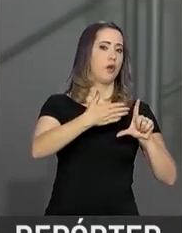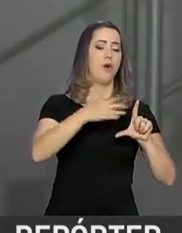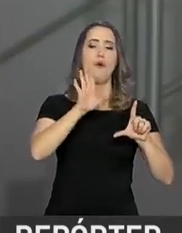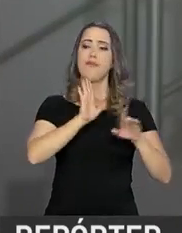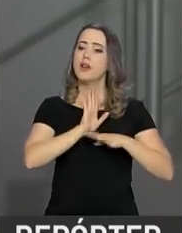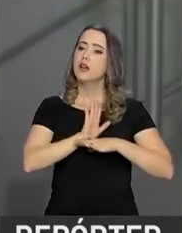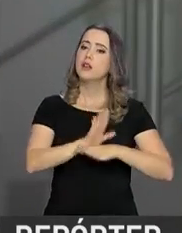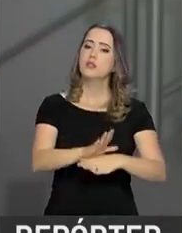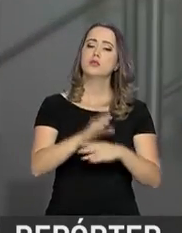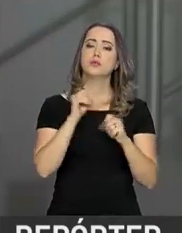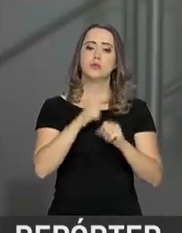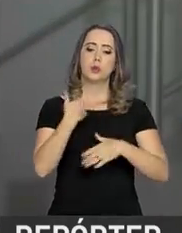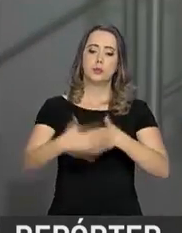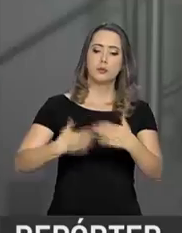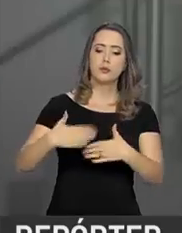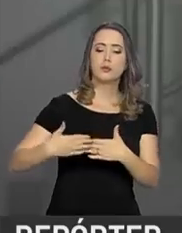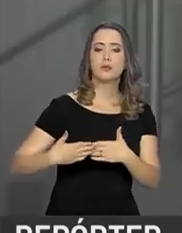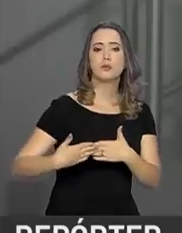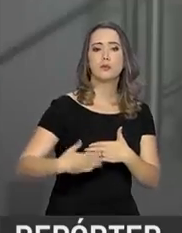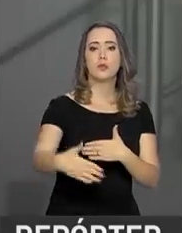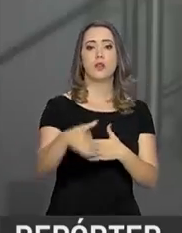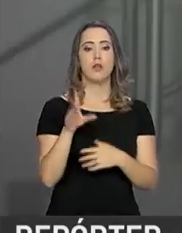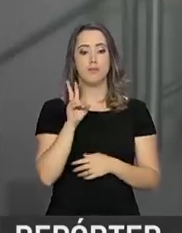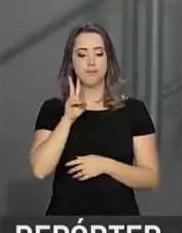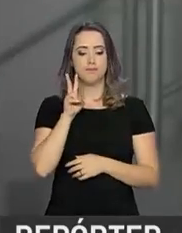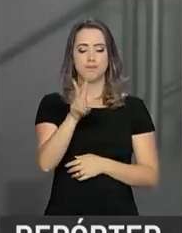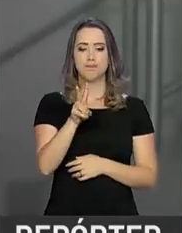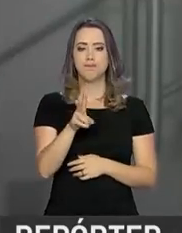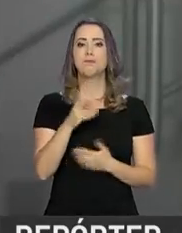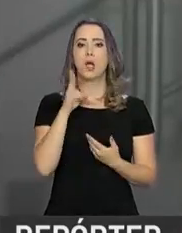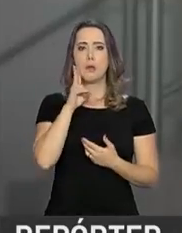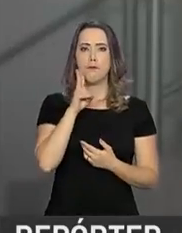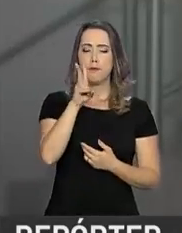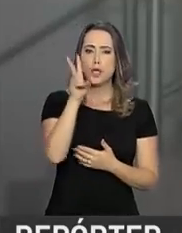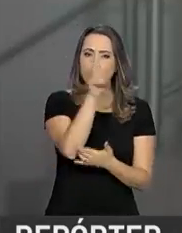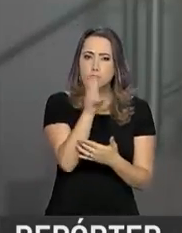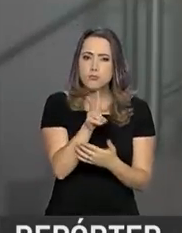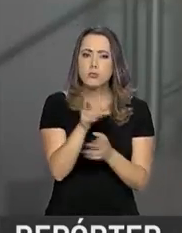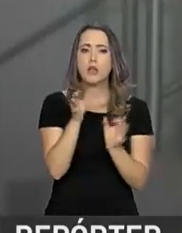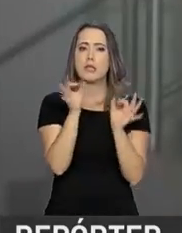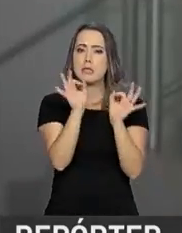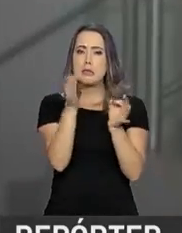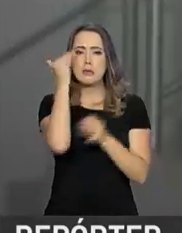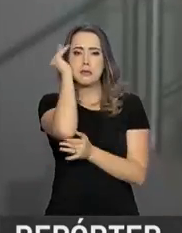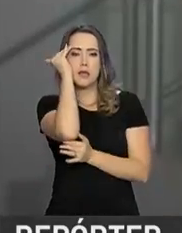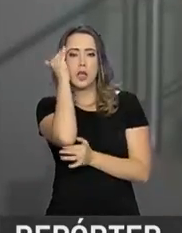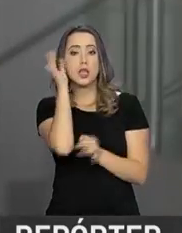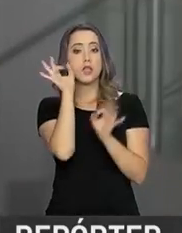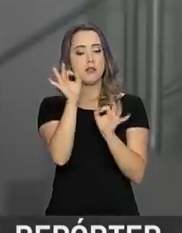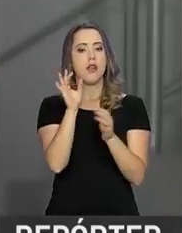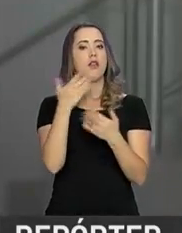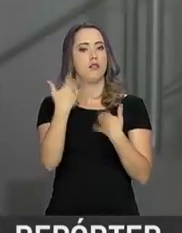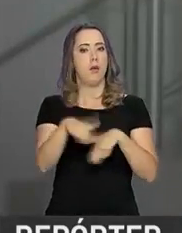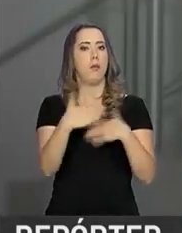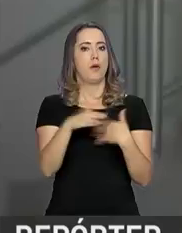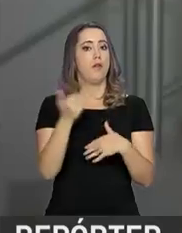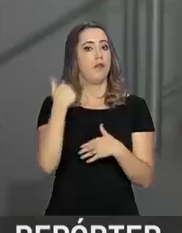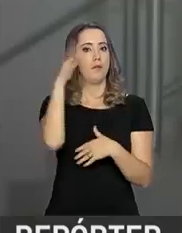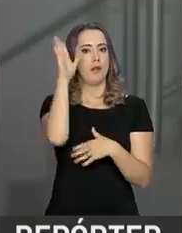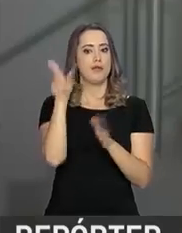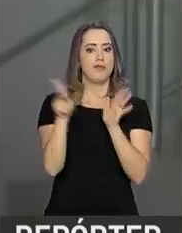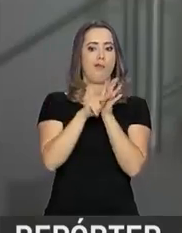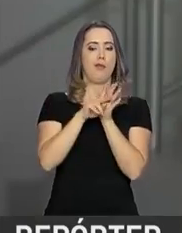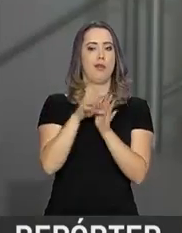auxilia que ele possa realmente enxergar ver ler interpretar a prova da forma mais adequada ou seja